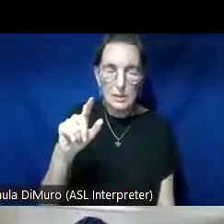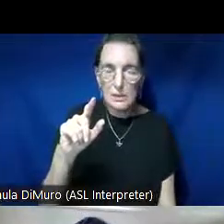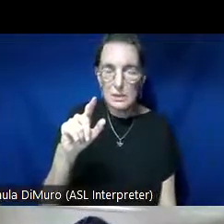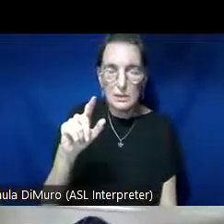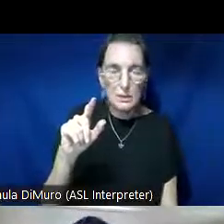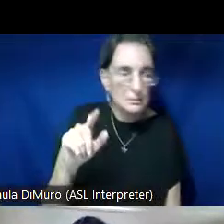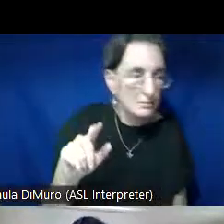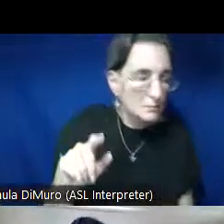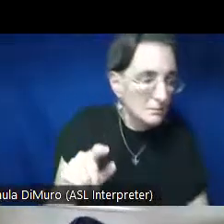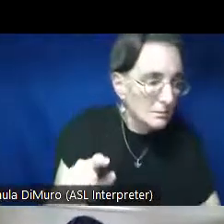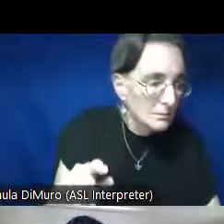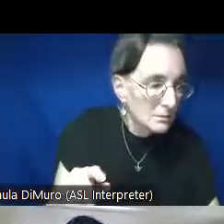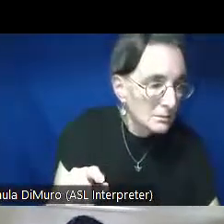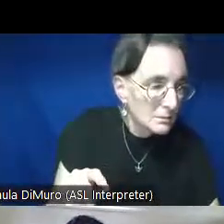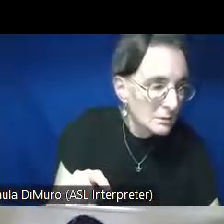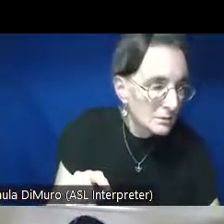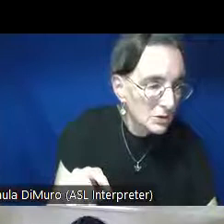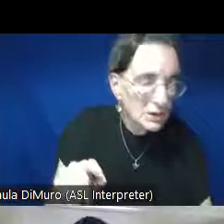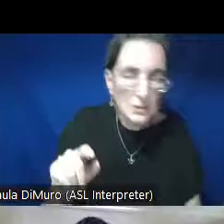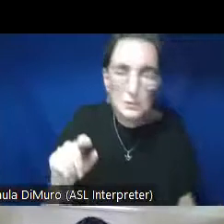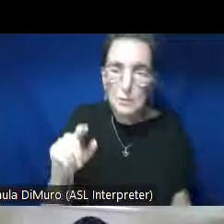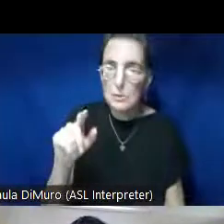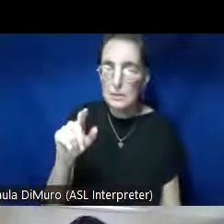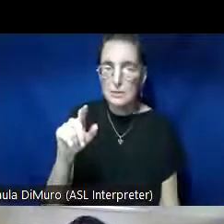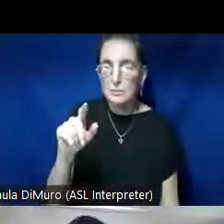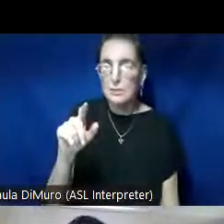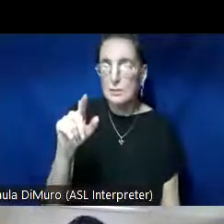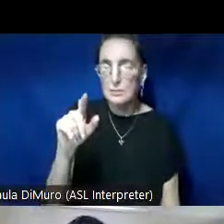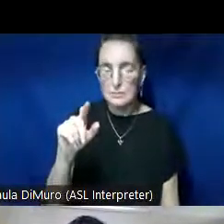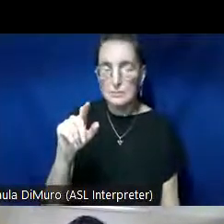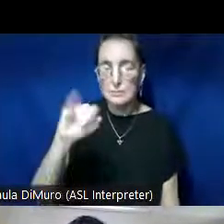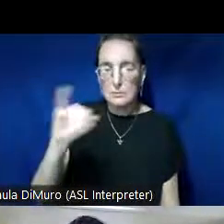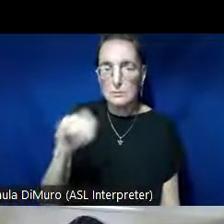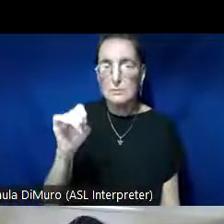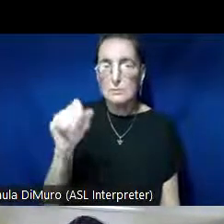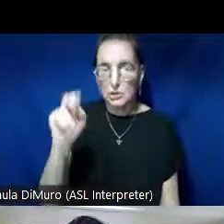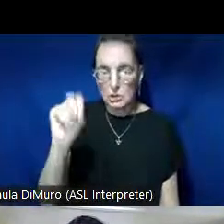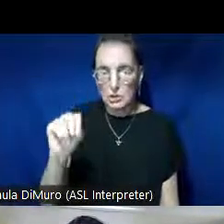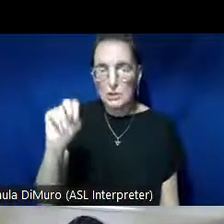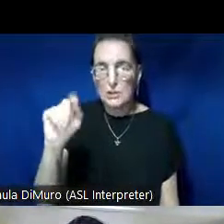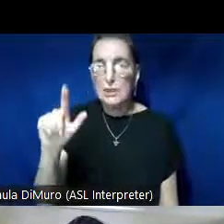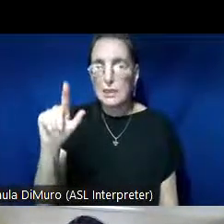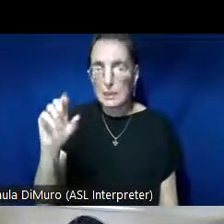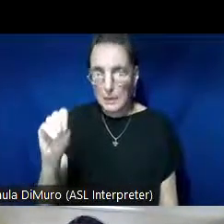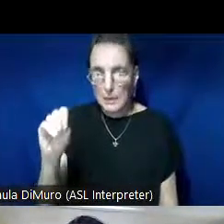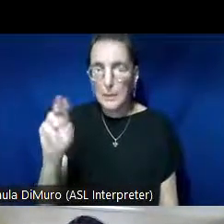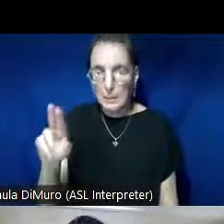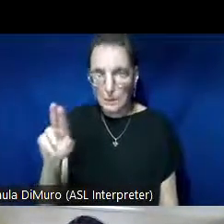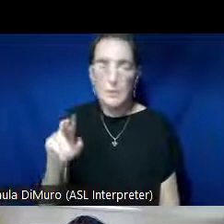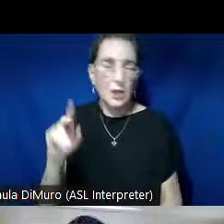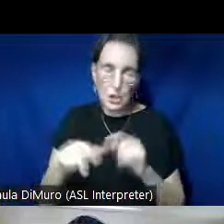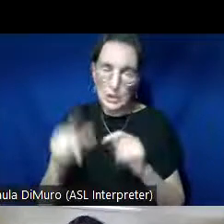Centro de Energia Limpa, também chamado como